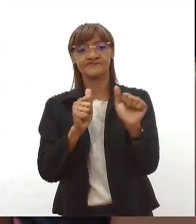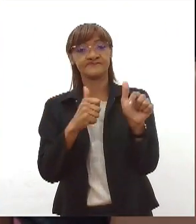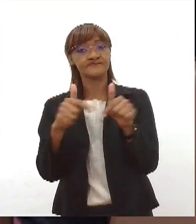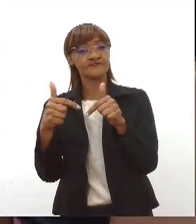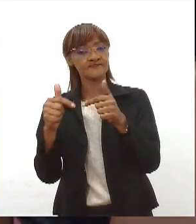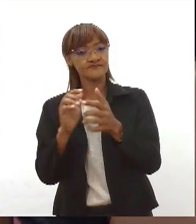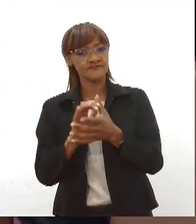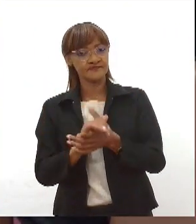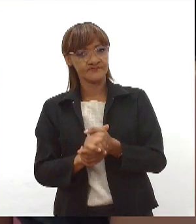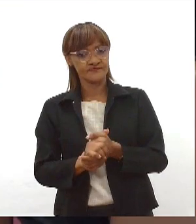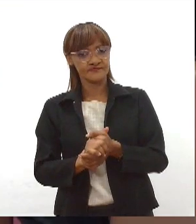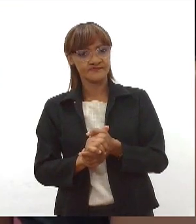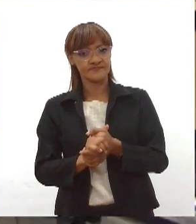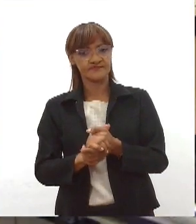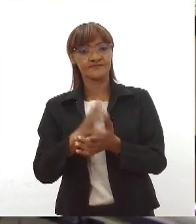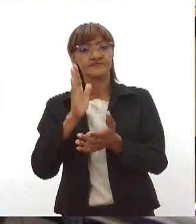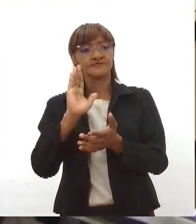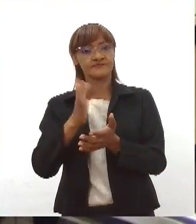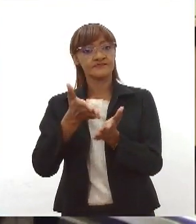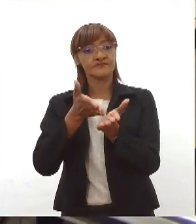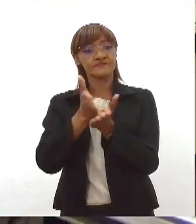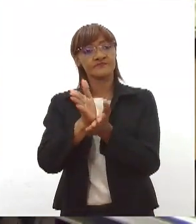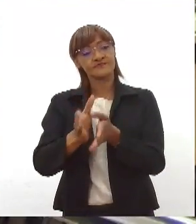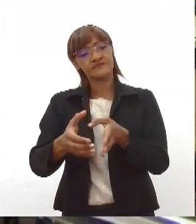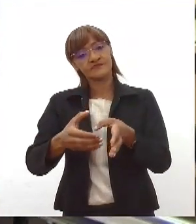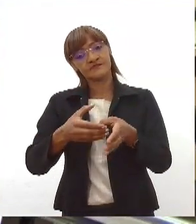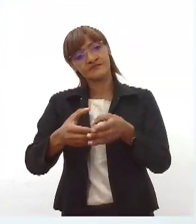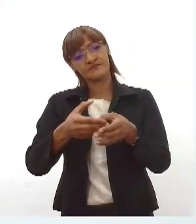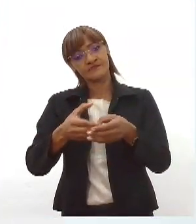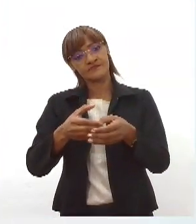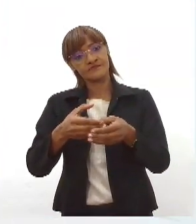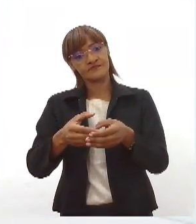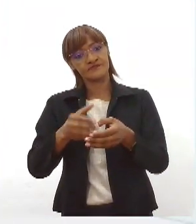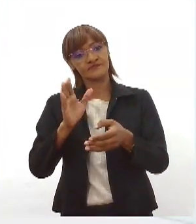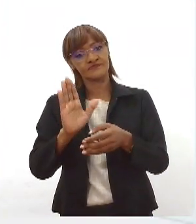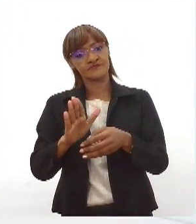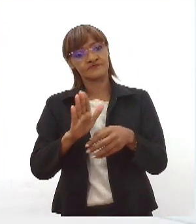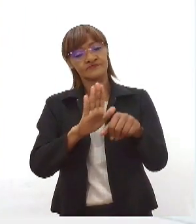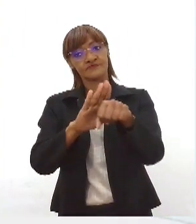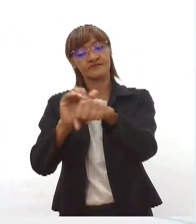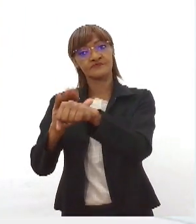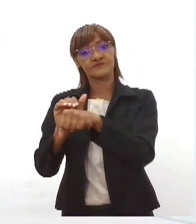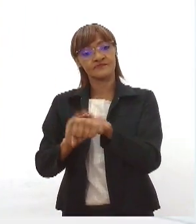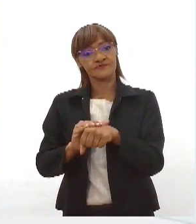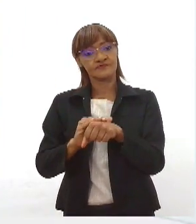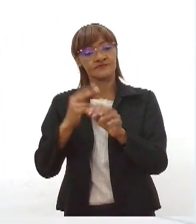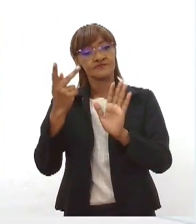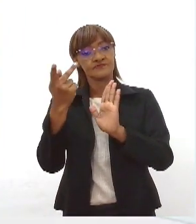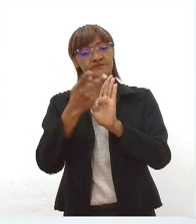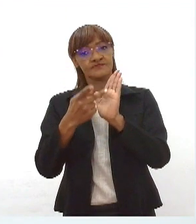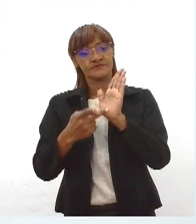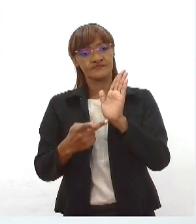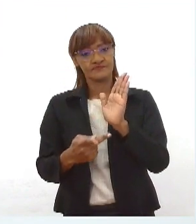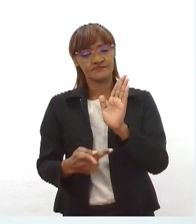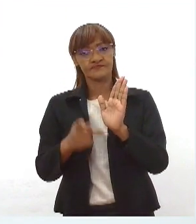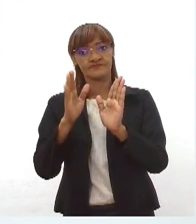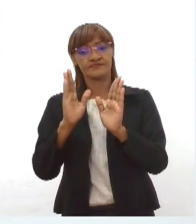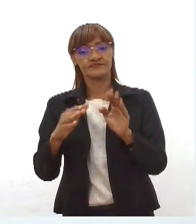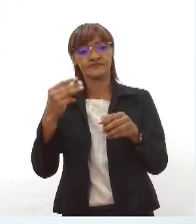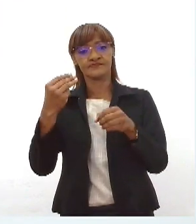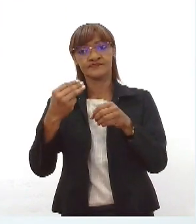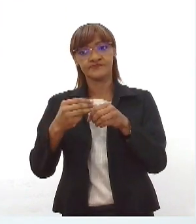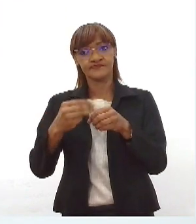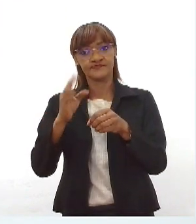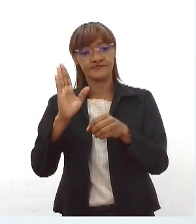aprovados no concurso público são chamados e projetos como municípios e suas economias